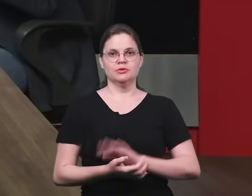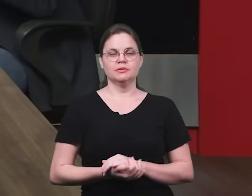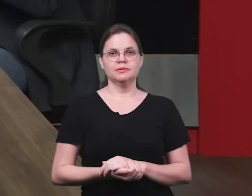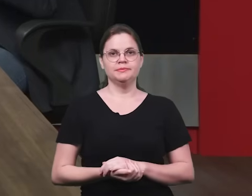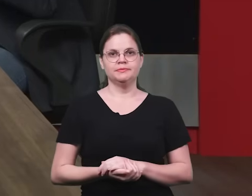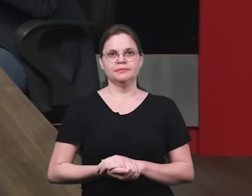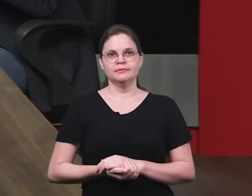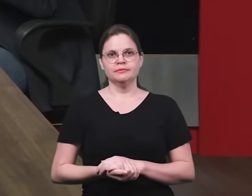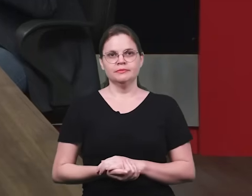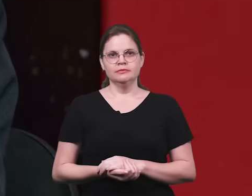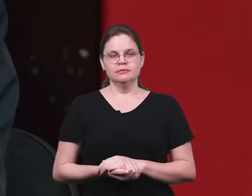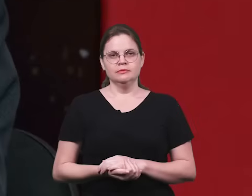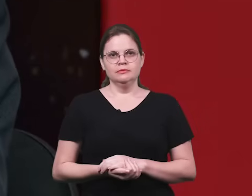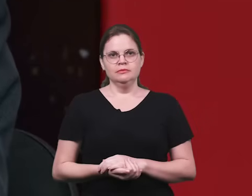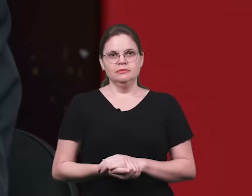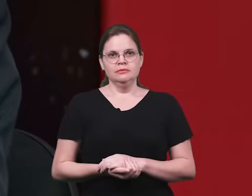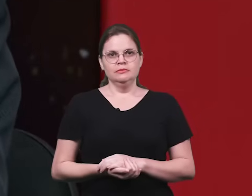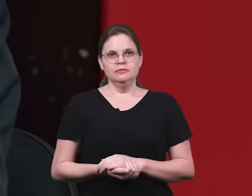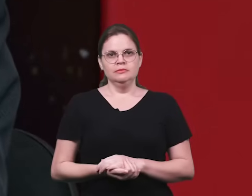diz respeito